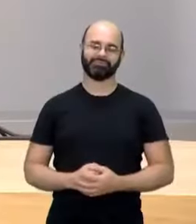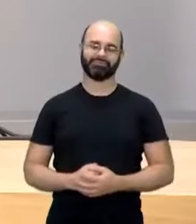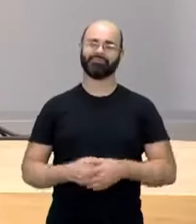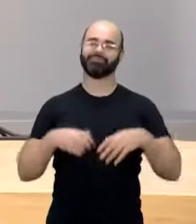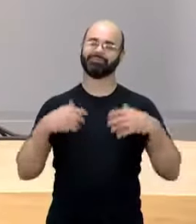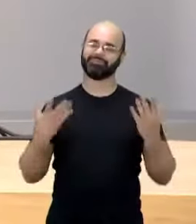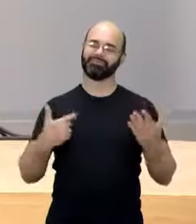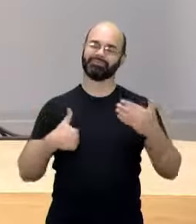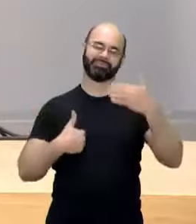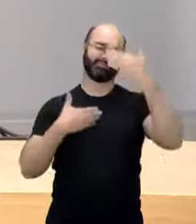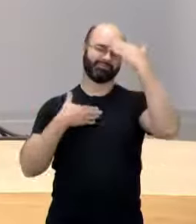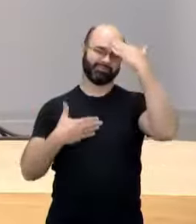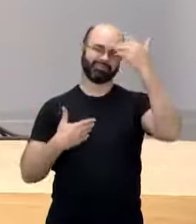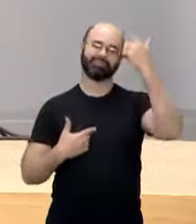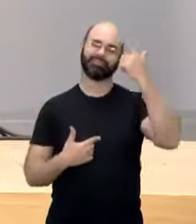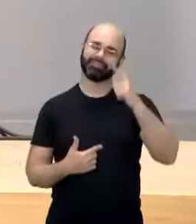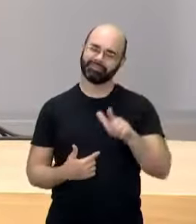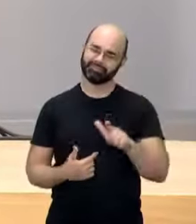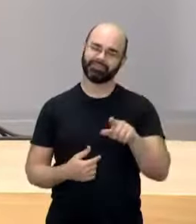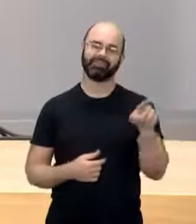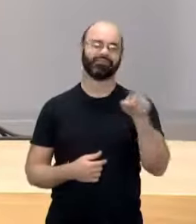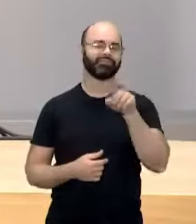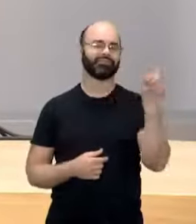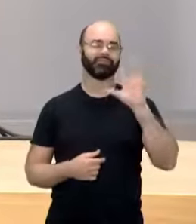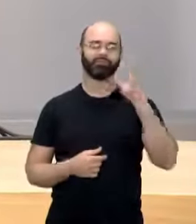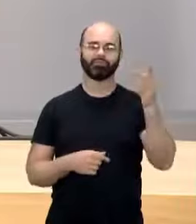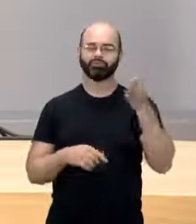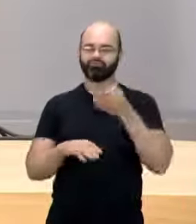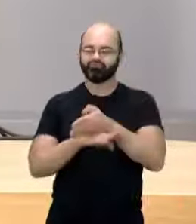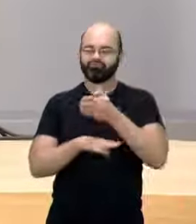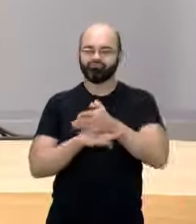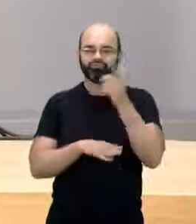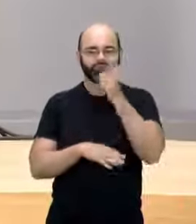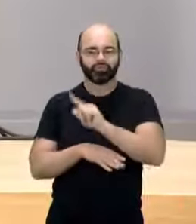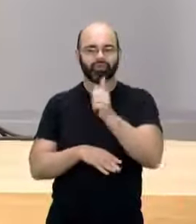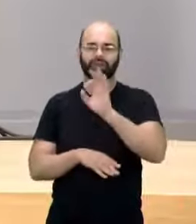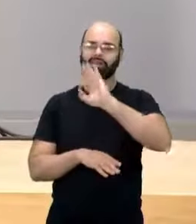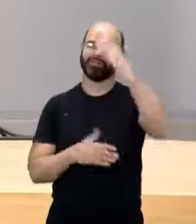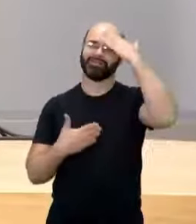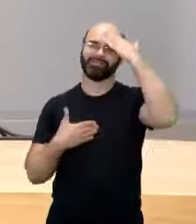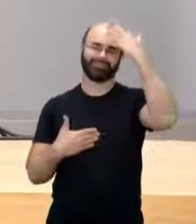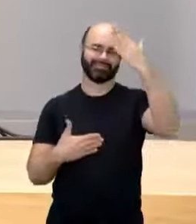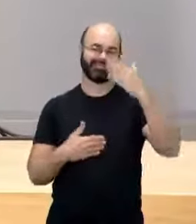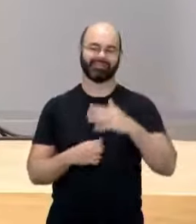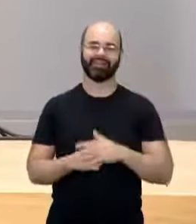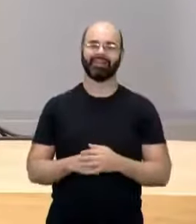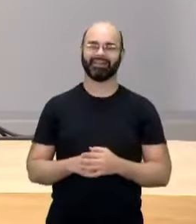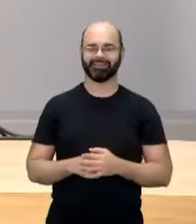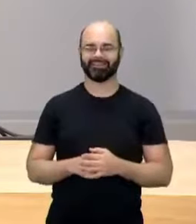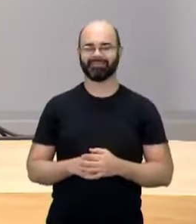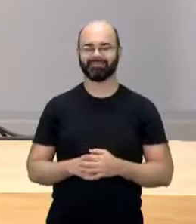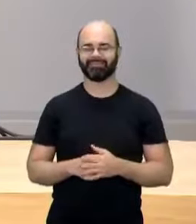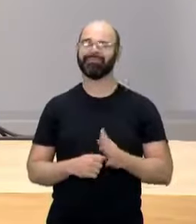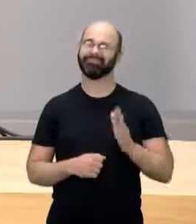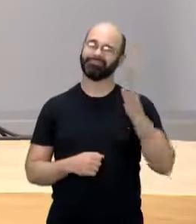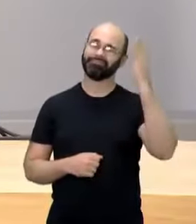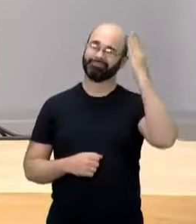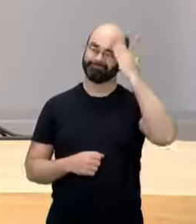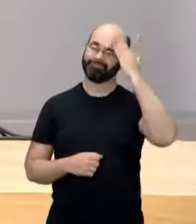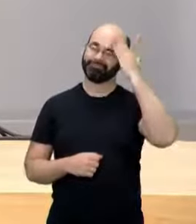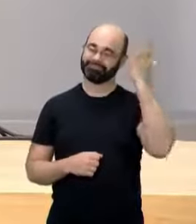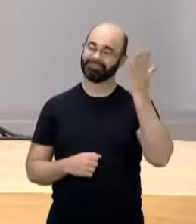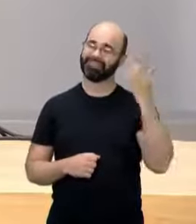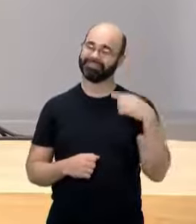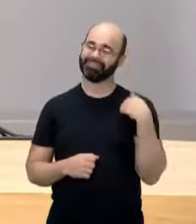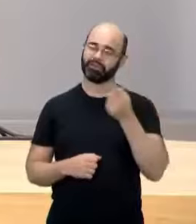minha gratidão novamente por todos que conseguiram participar, mesmo sabendo, né, que a gente está